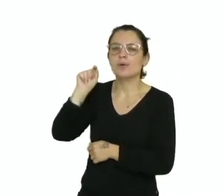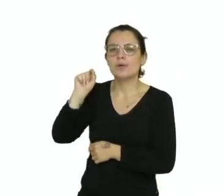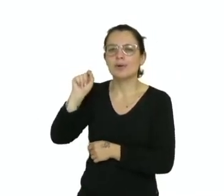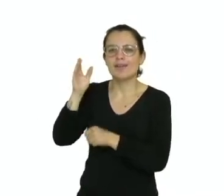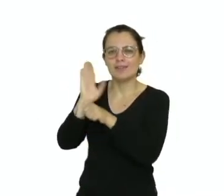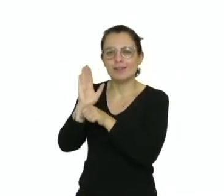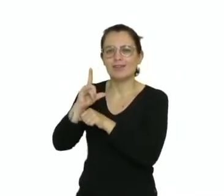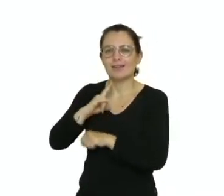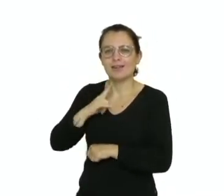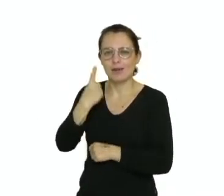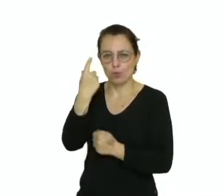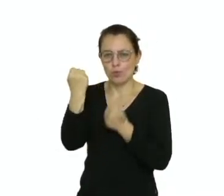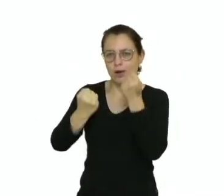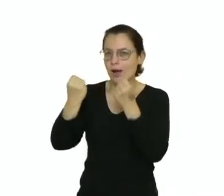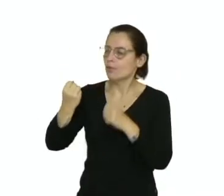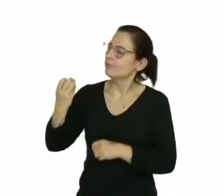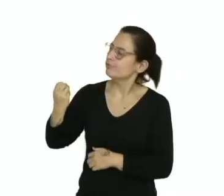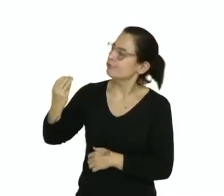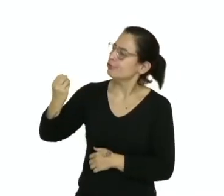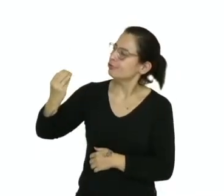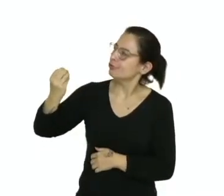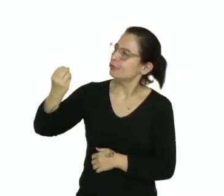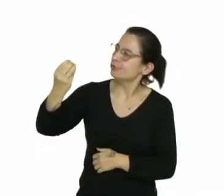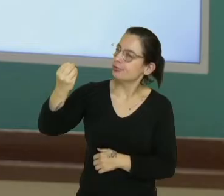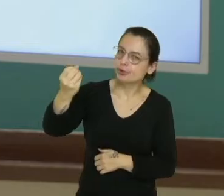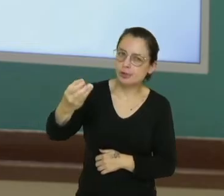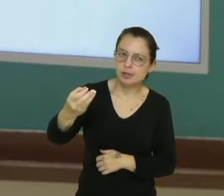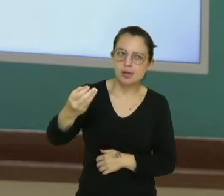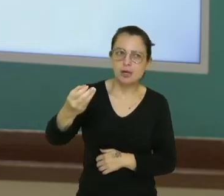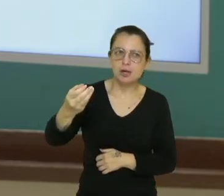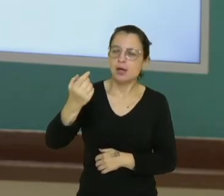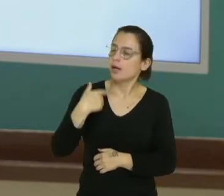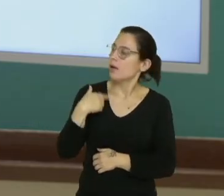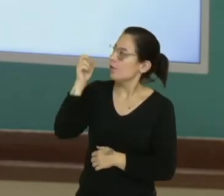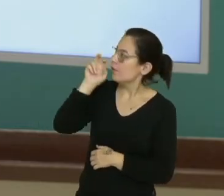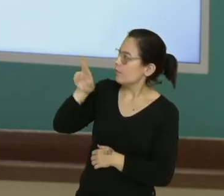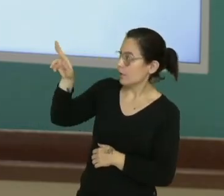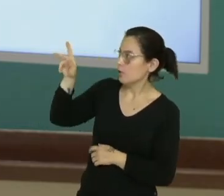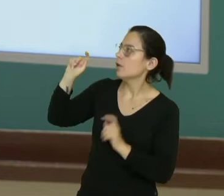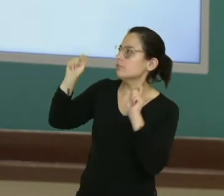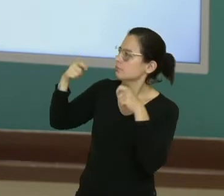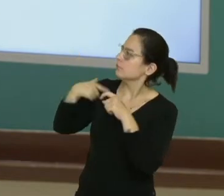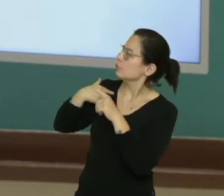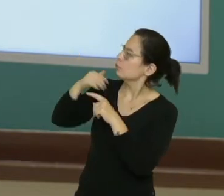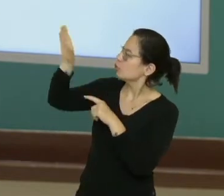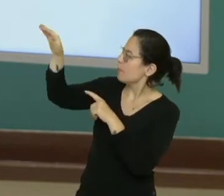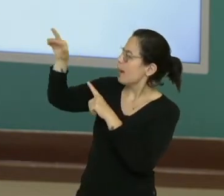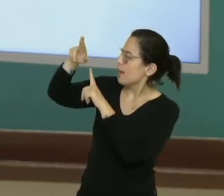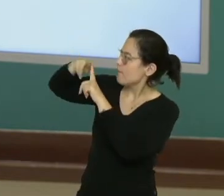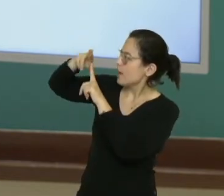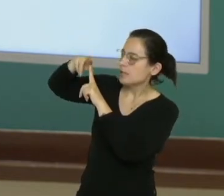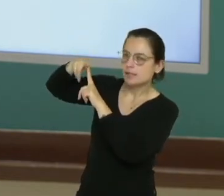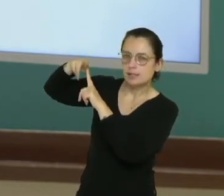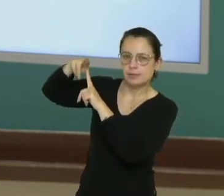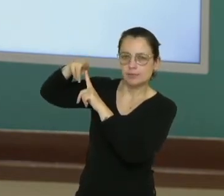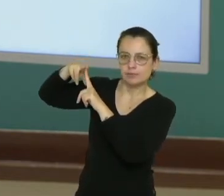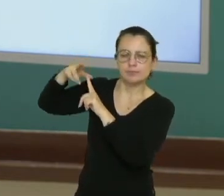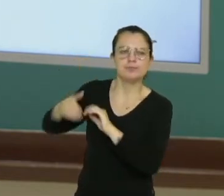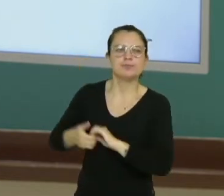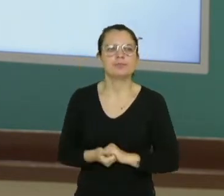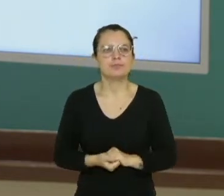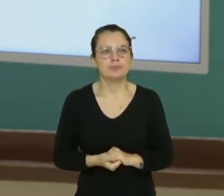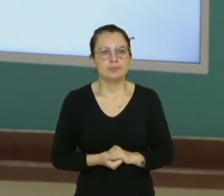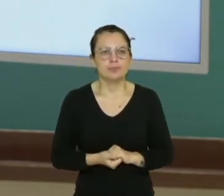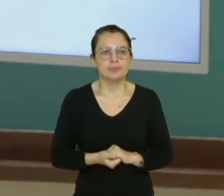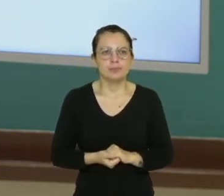velocidade constante, trajetória reta, eu poderia considerá-lo como sistema de referencial, inercial.